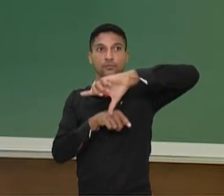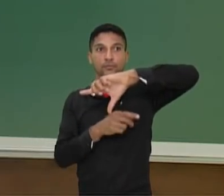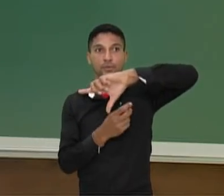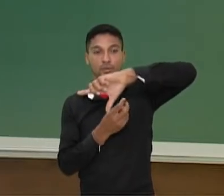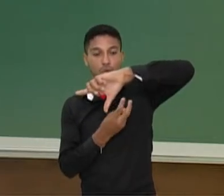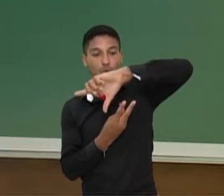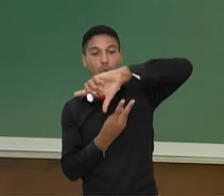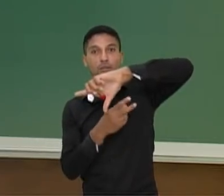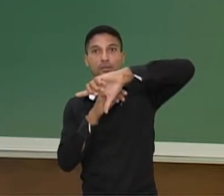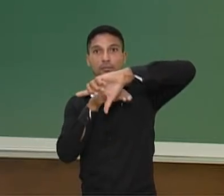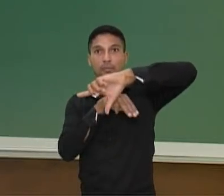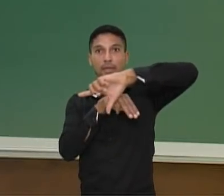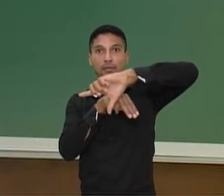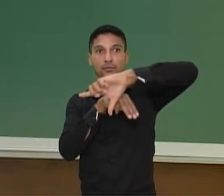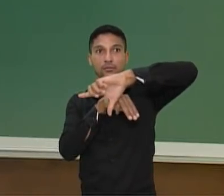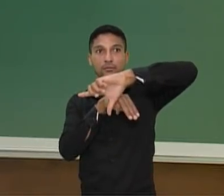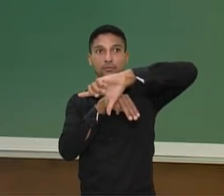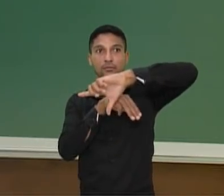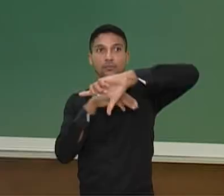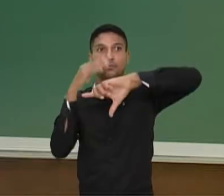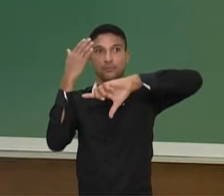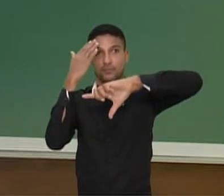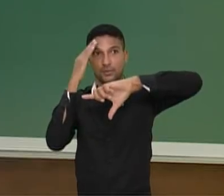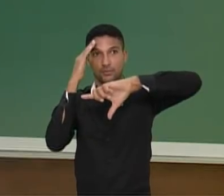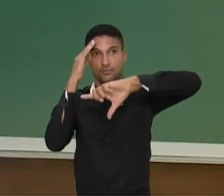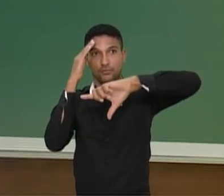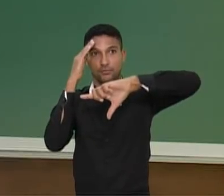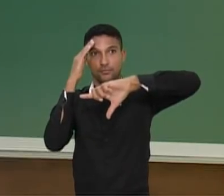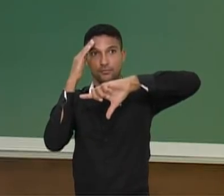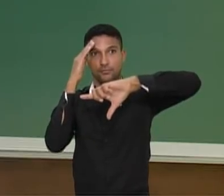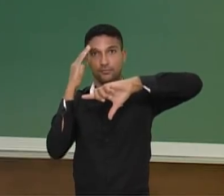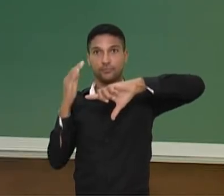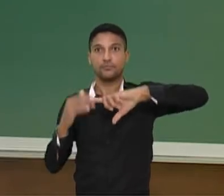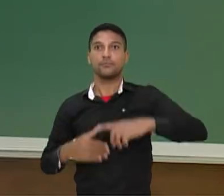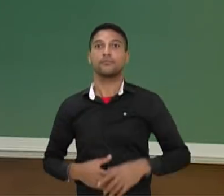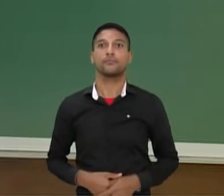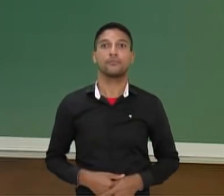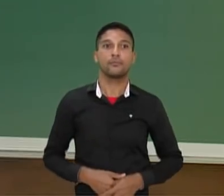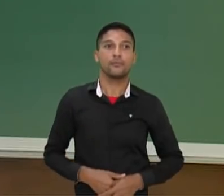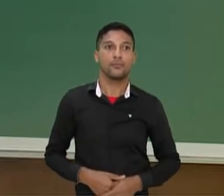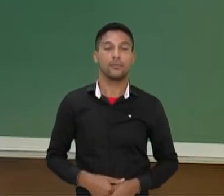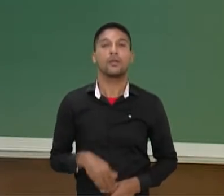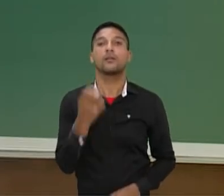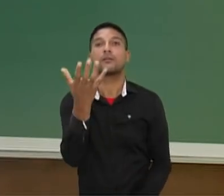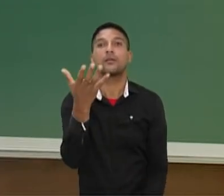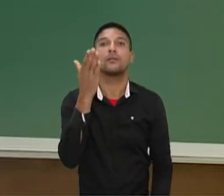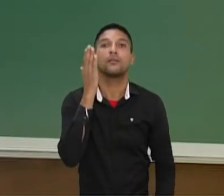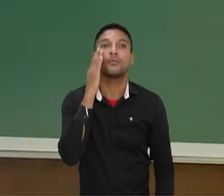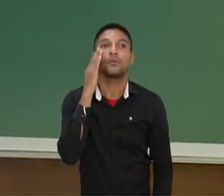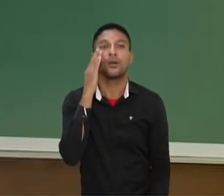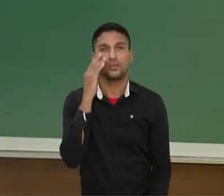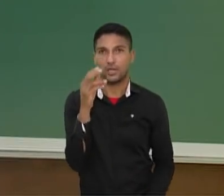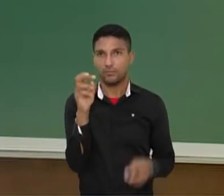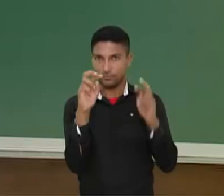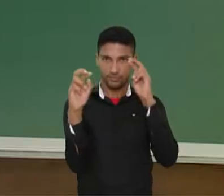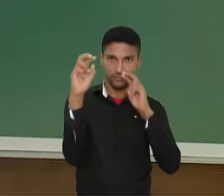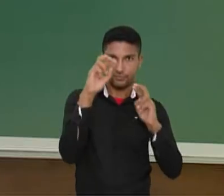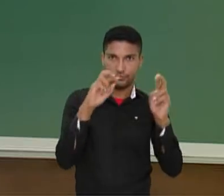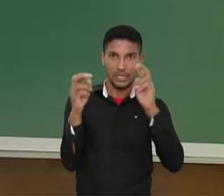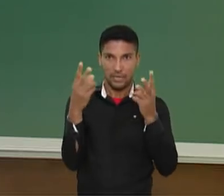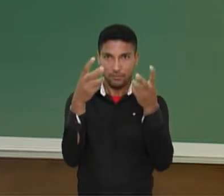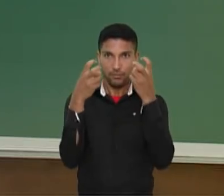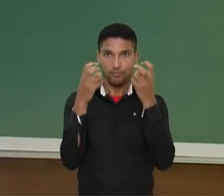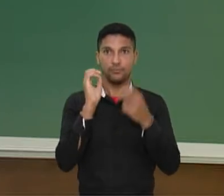ó. Ele é maior do que a altura. Então, são dois conceitos diferentes. O que ele quer saber? Já observei, já